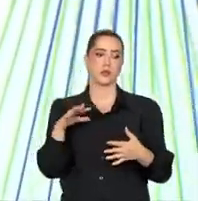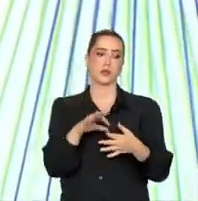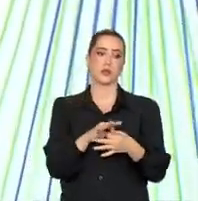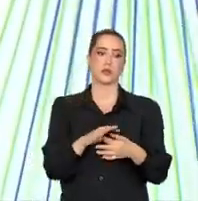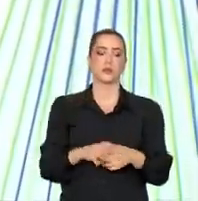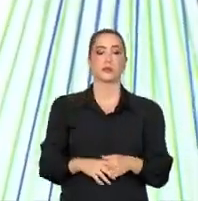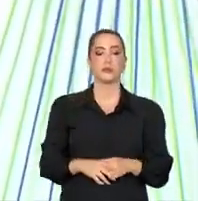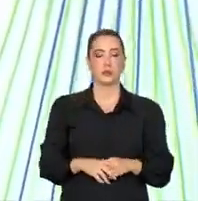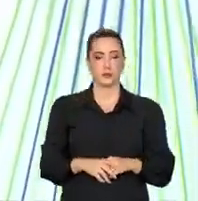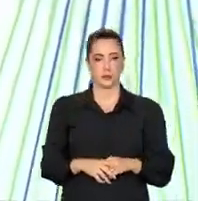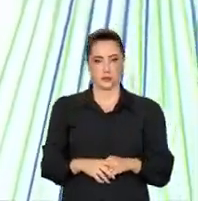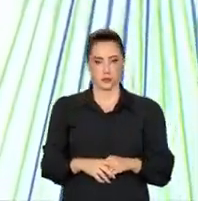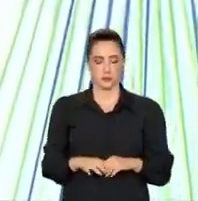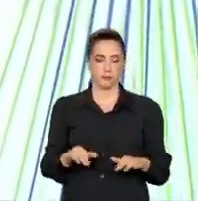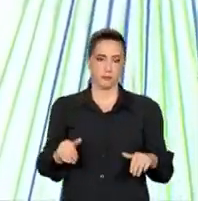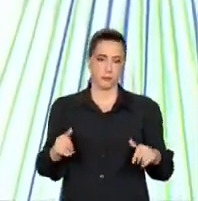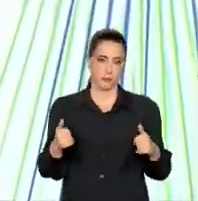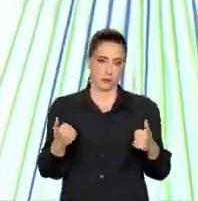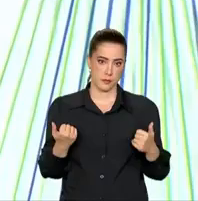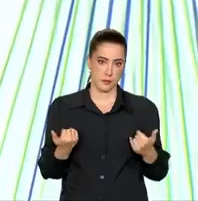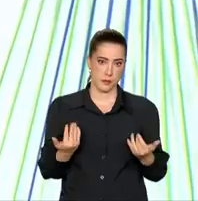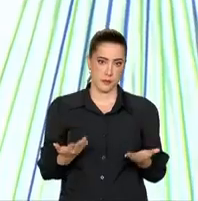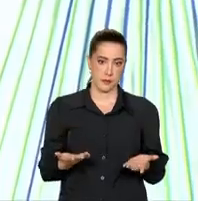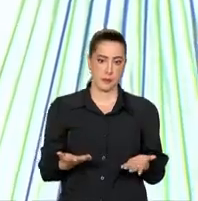integração. Bom,